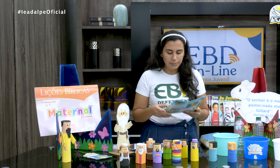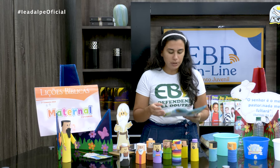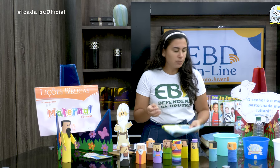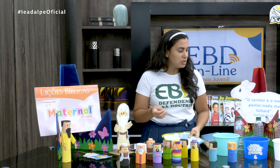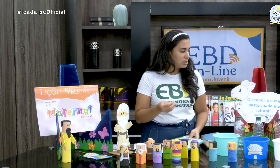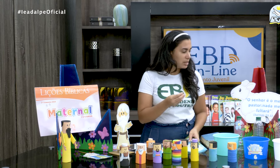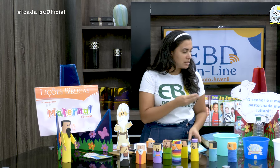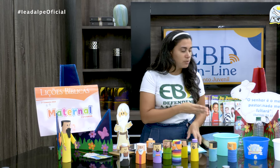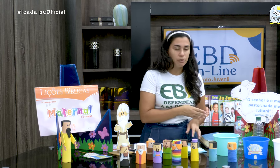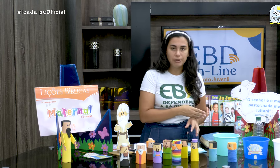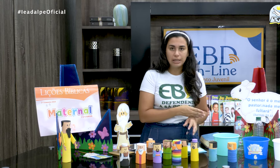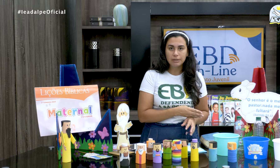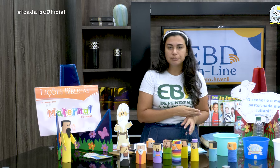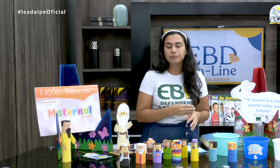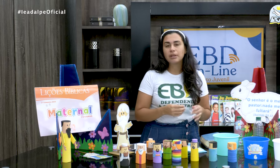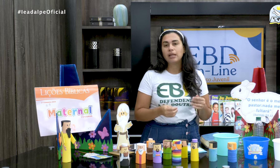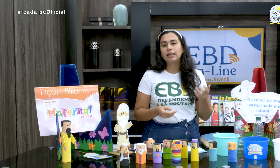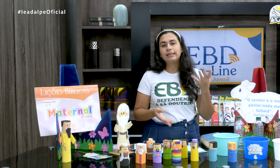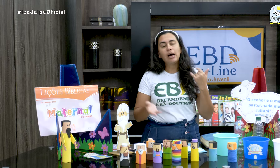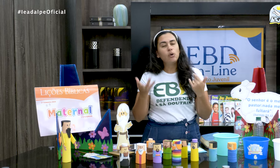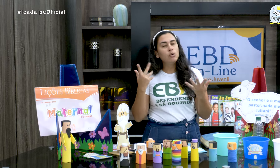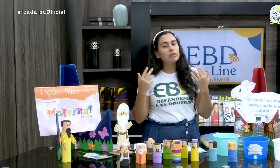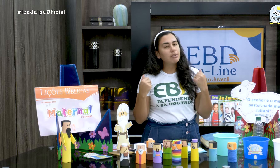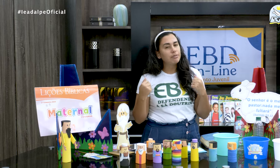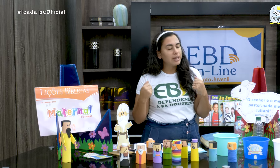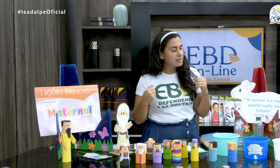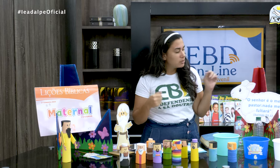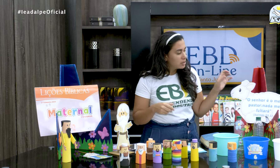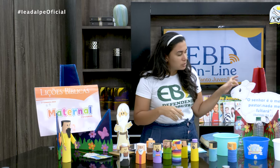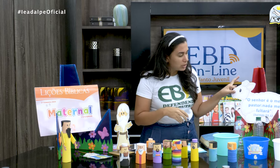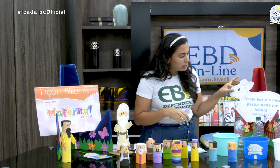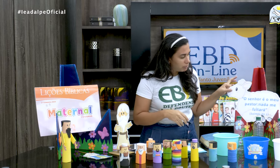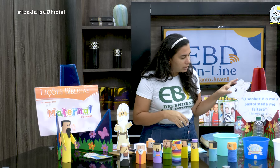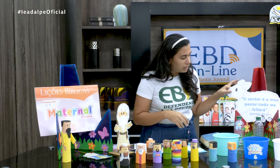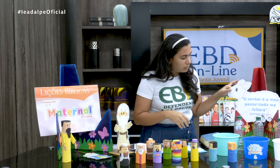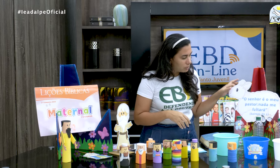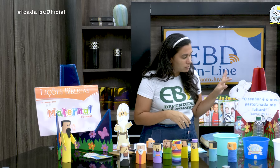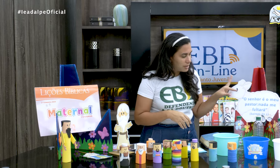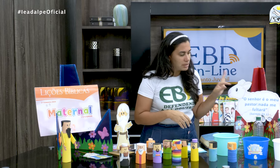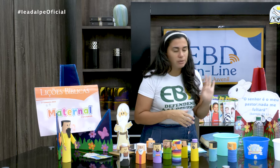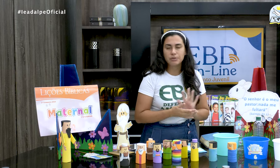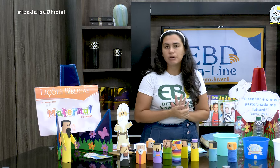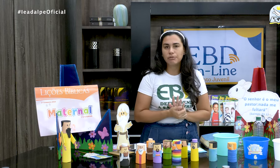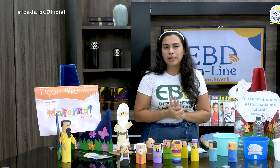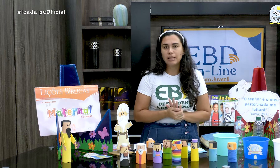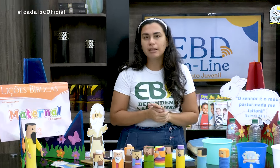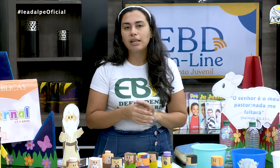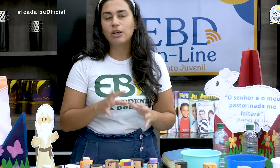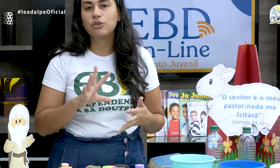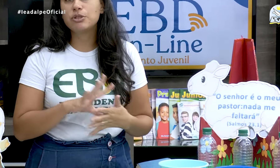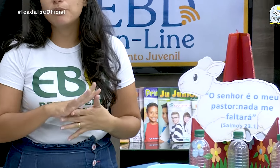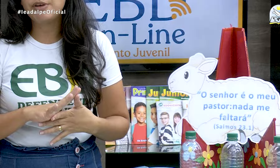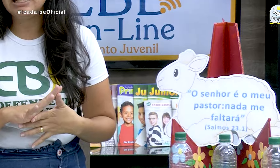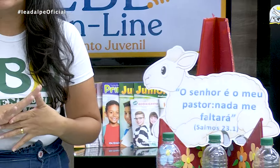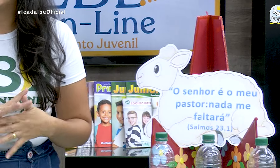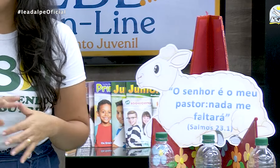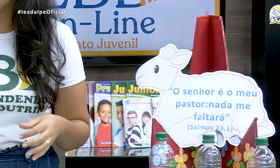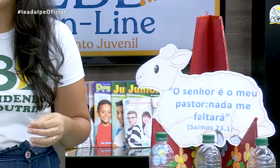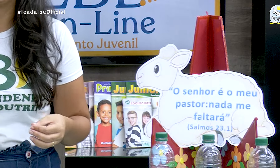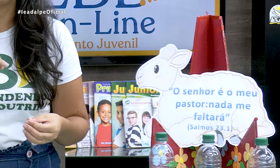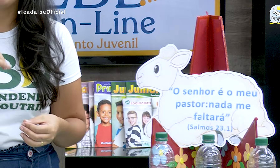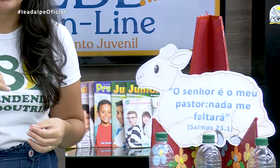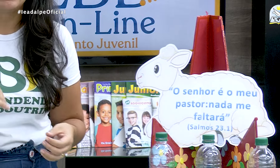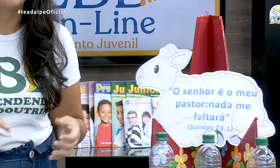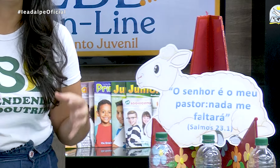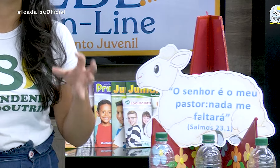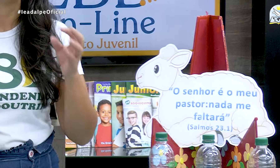hoje. Ele pediu pra gente trazer uma ovelha. Da outra vez, eu não escrevi os versículos na ovelha. Eu trouxe uma ovelhinha também,